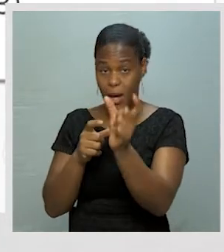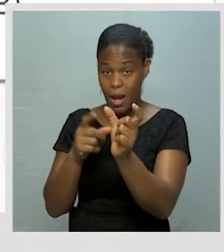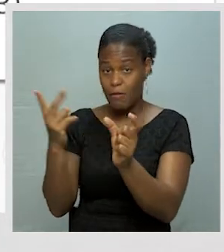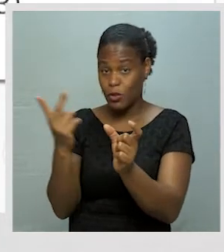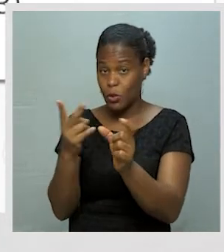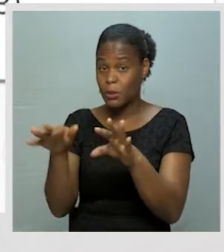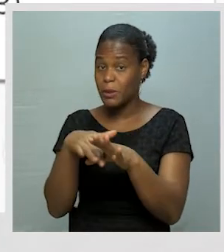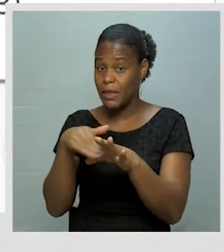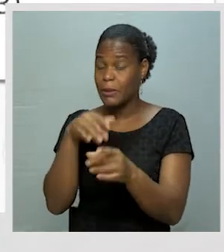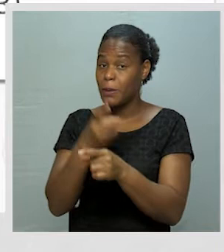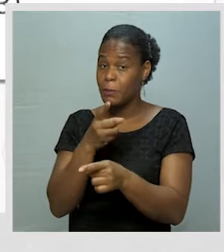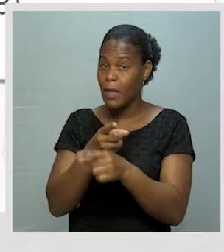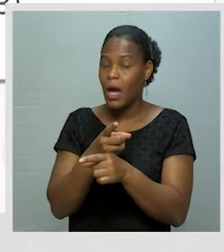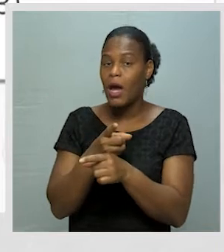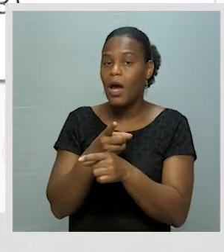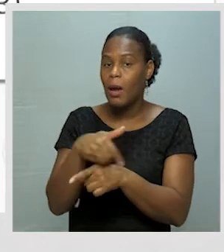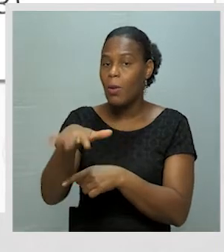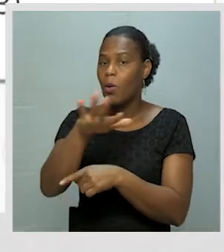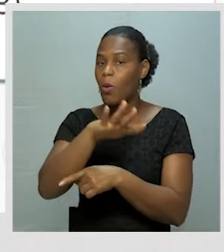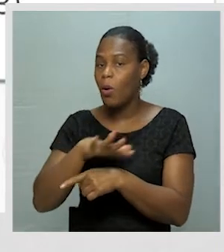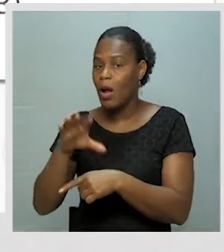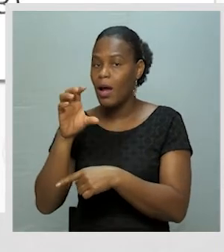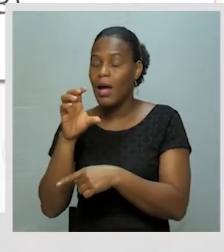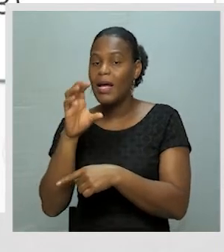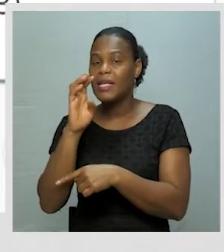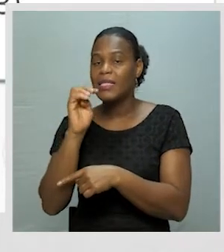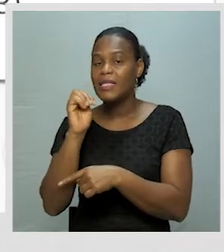campo semântico, refletem as mesmas